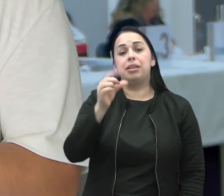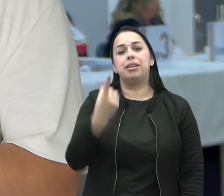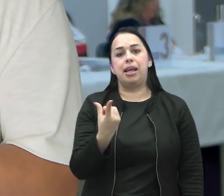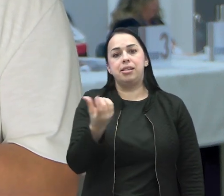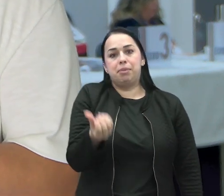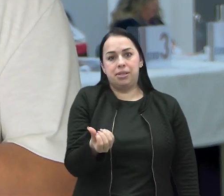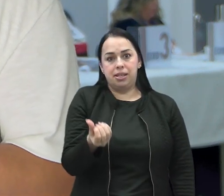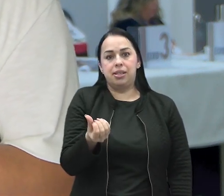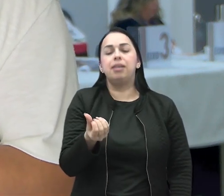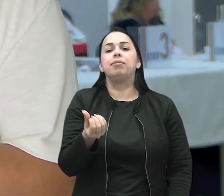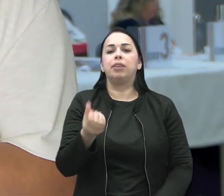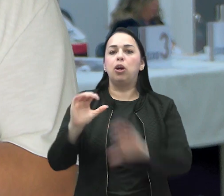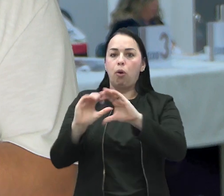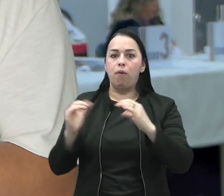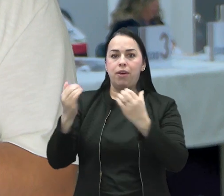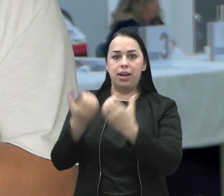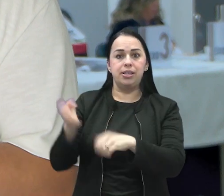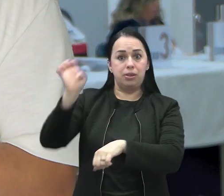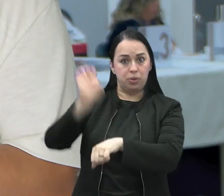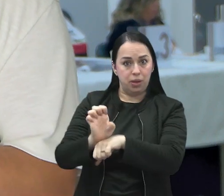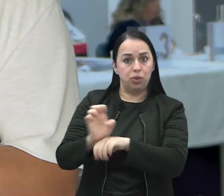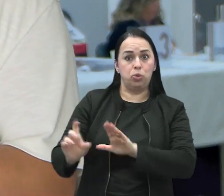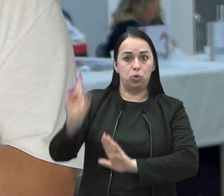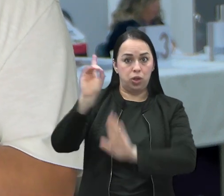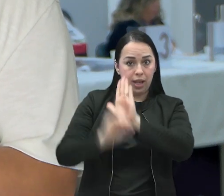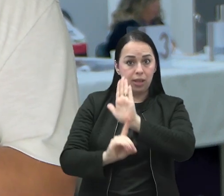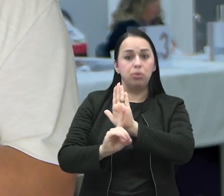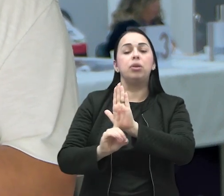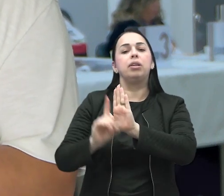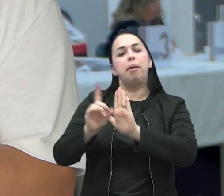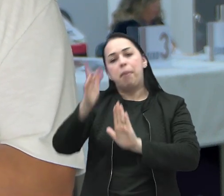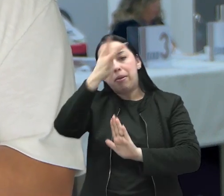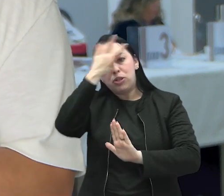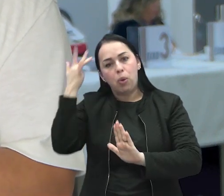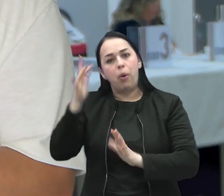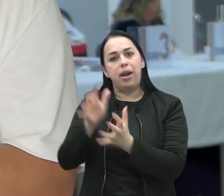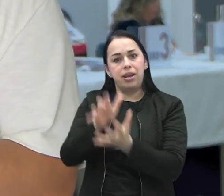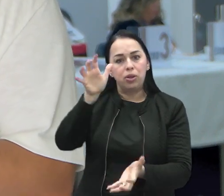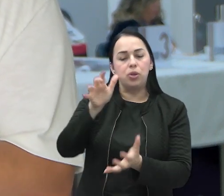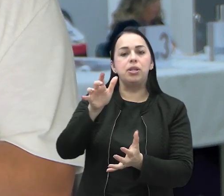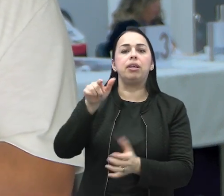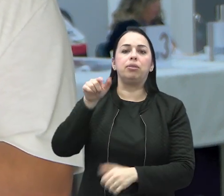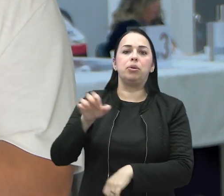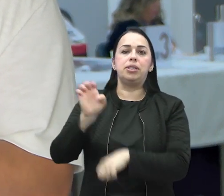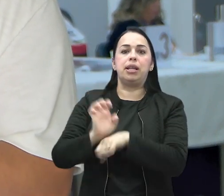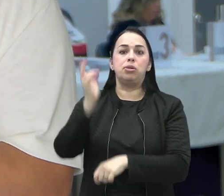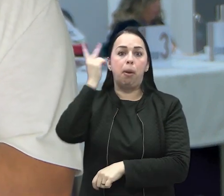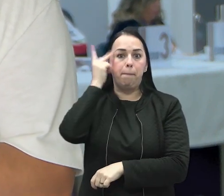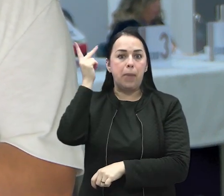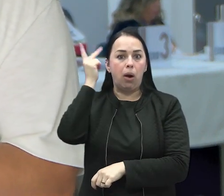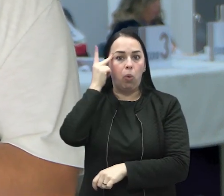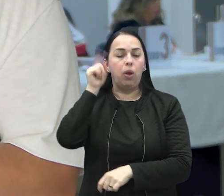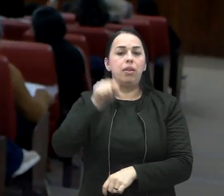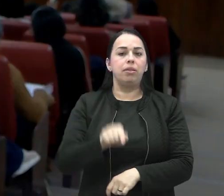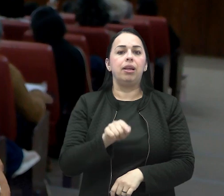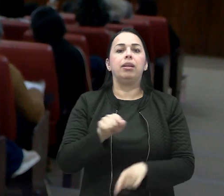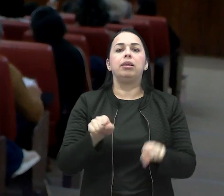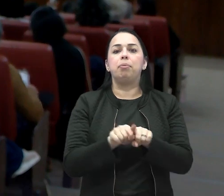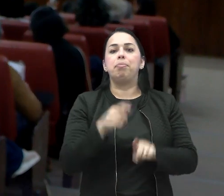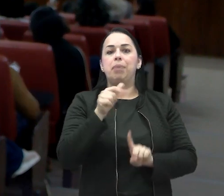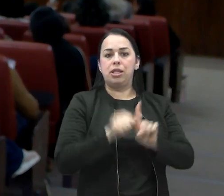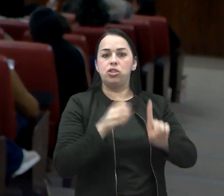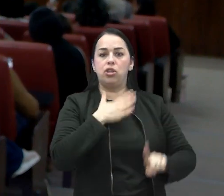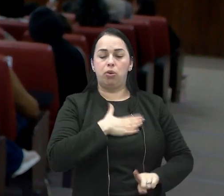na 16ª Conferência Estadual dos Direitos da Pessoa Idosa de São Paulo, que acontecerá em agosto. Nós